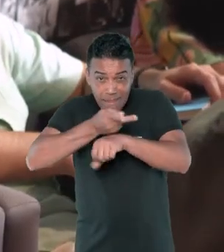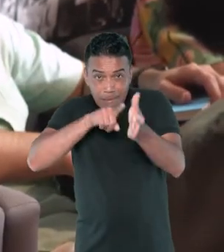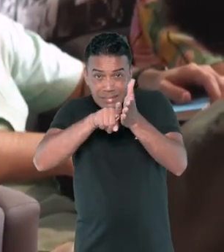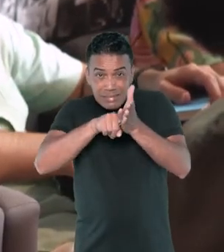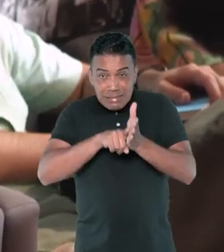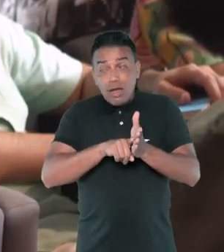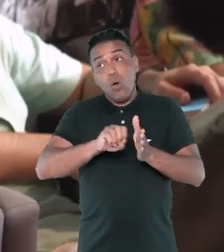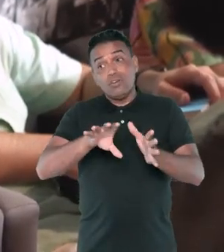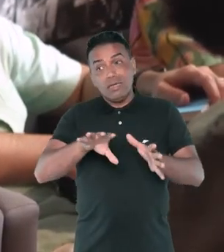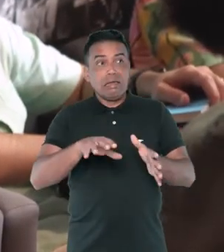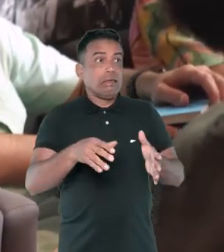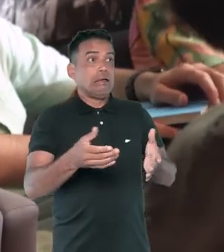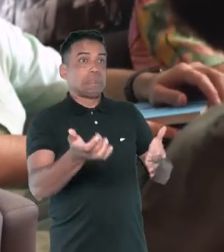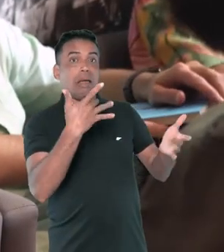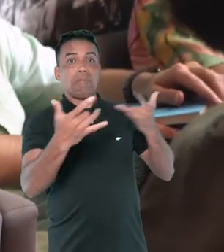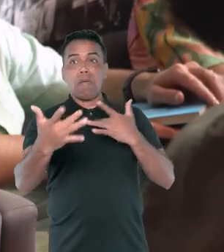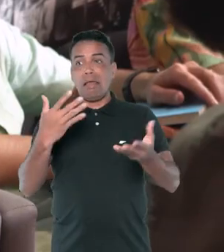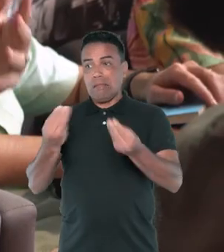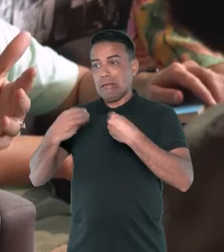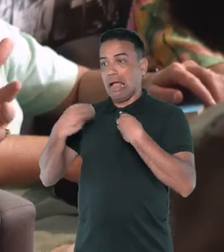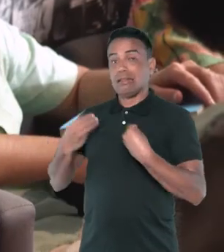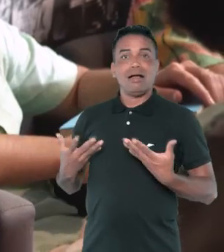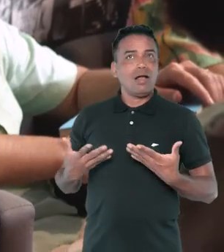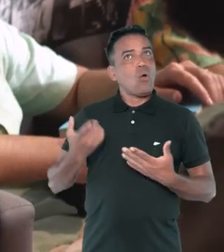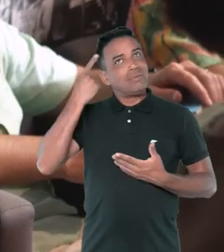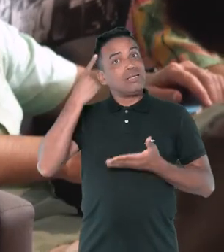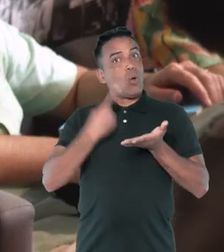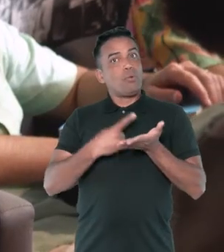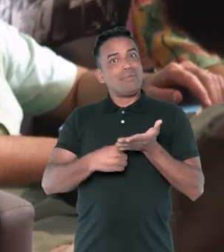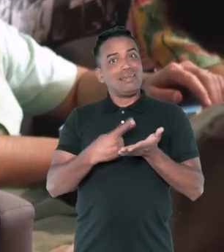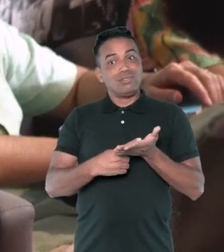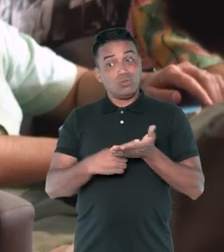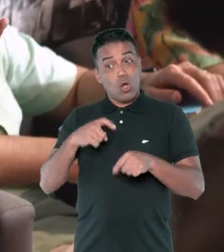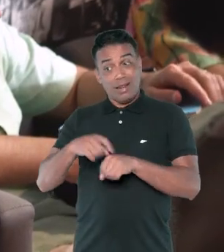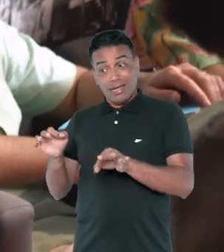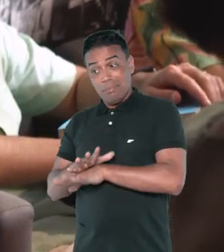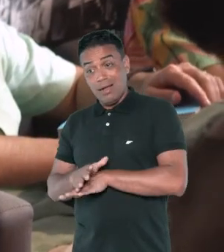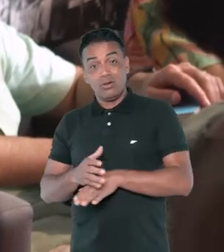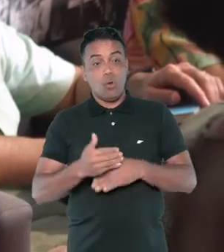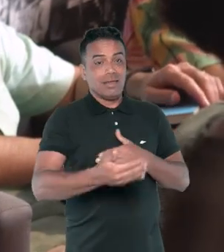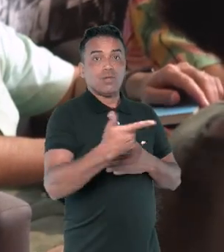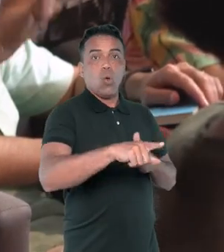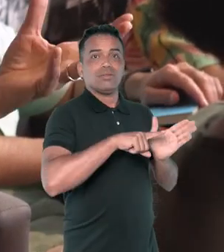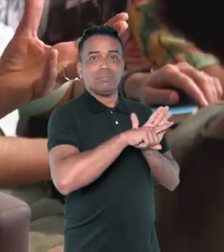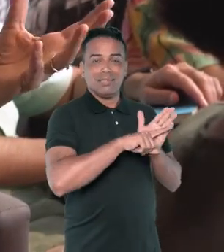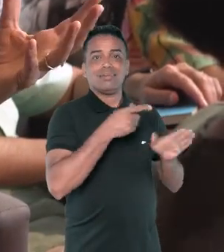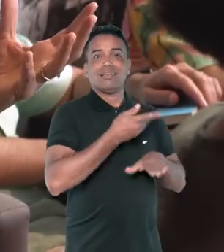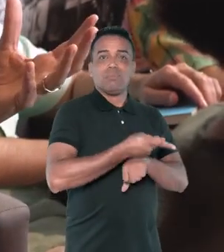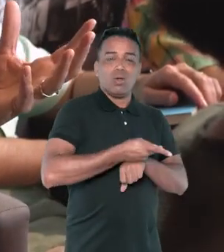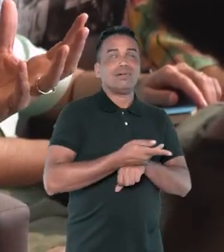no seu colo, você se vê com uma missão pensando no próximo livro enquanto você está acabando esse. Como é que é esse processo de